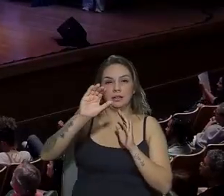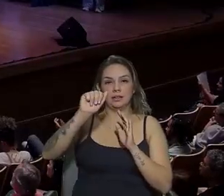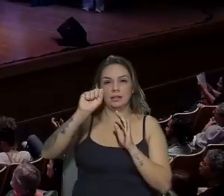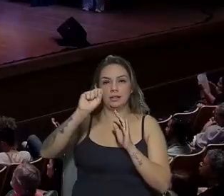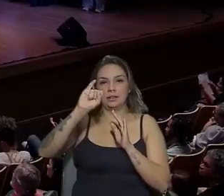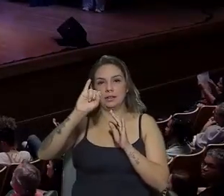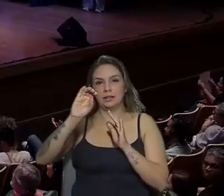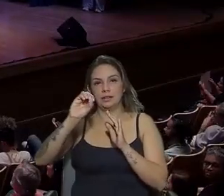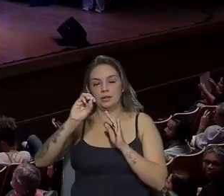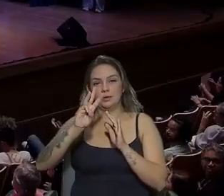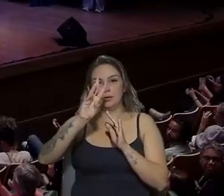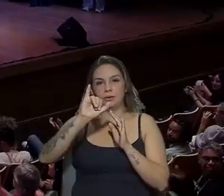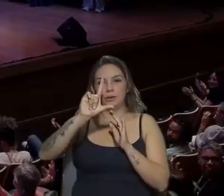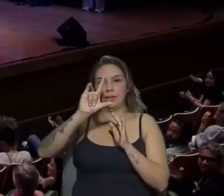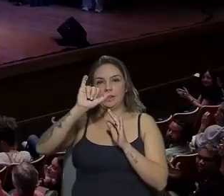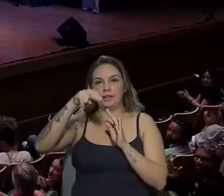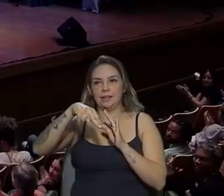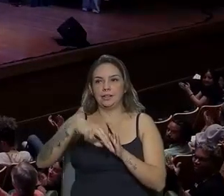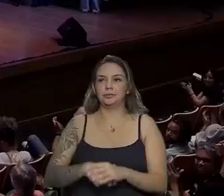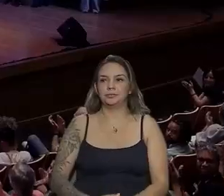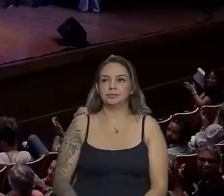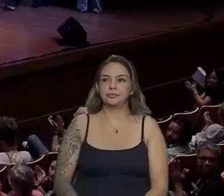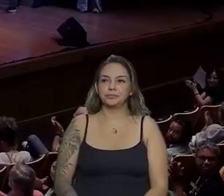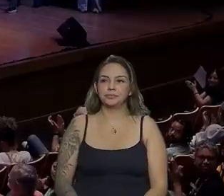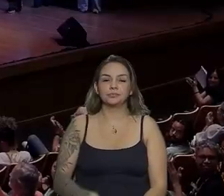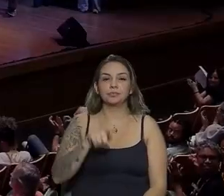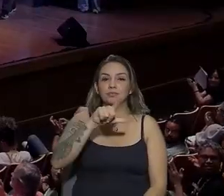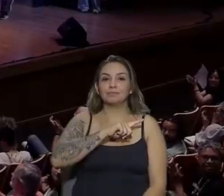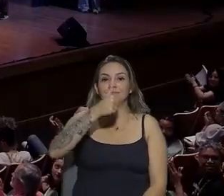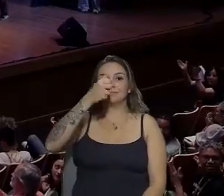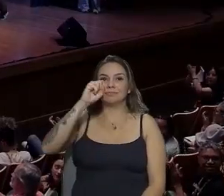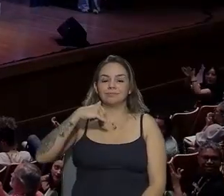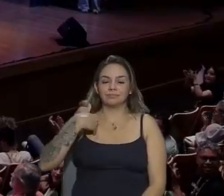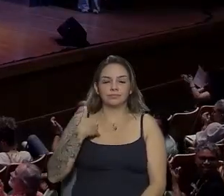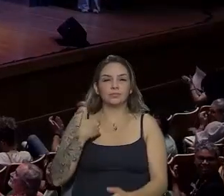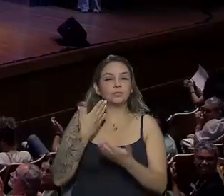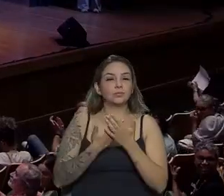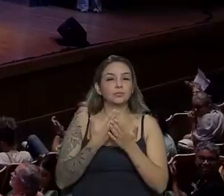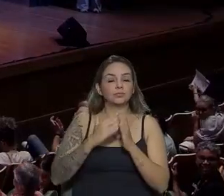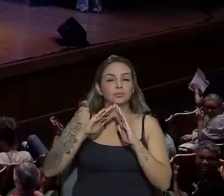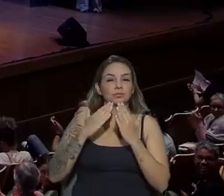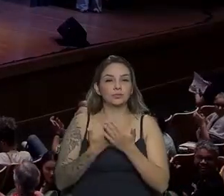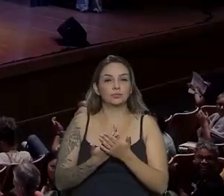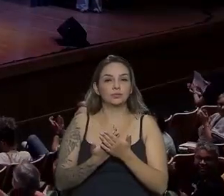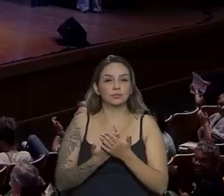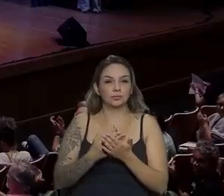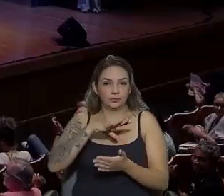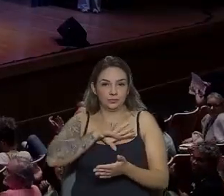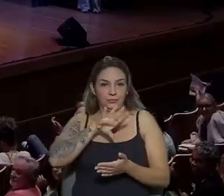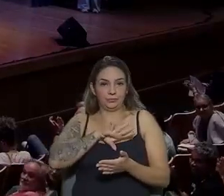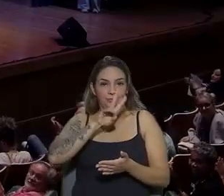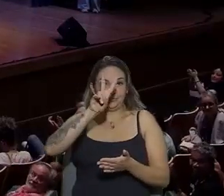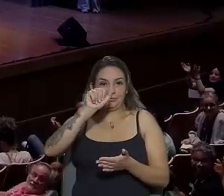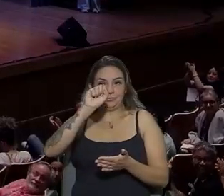Cássio William Freire Júnior. O Cássio tem 18 anos e ele estuda na Escola Estadual